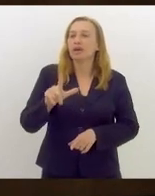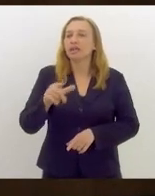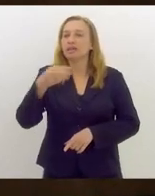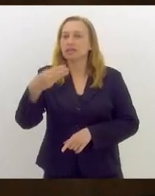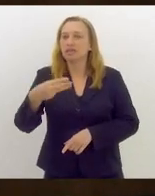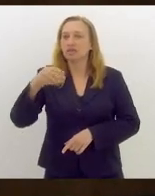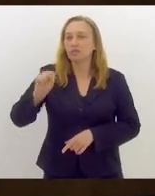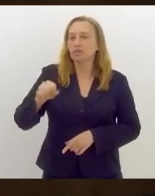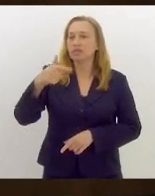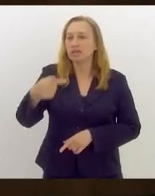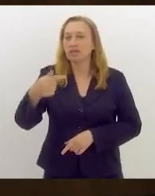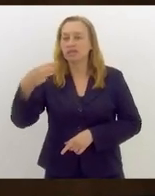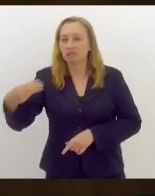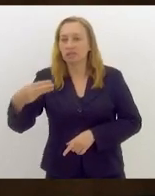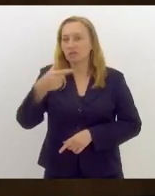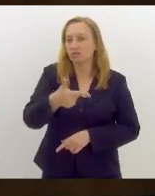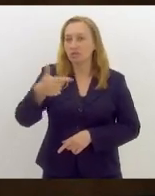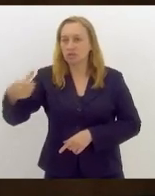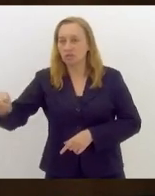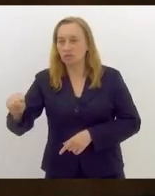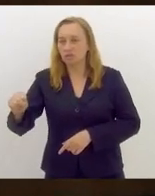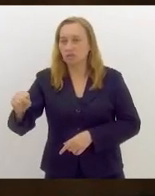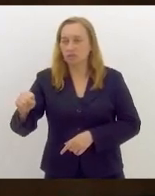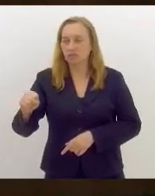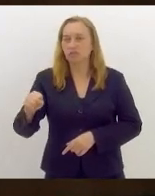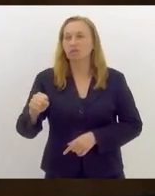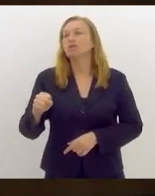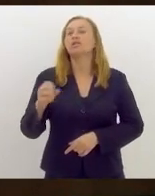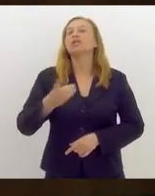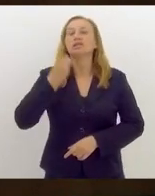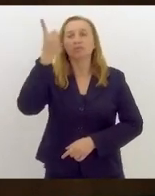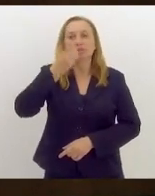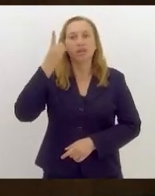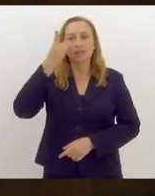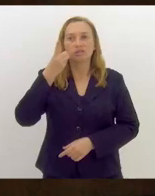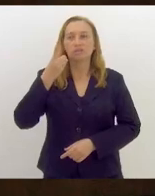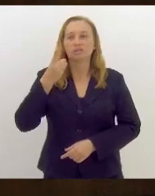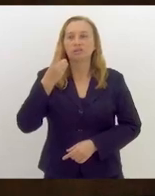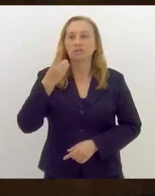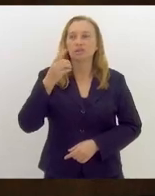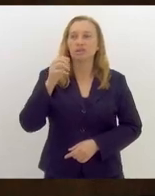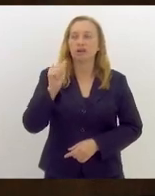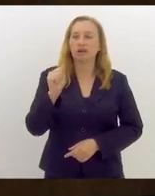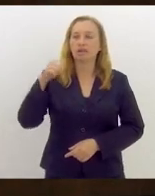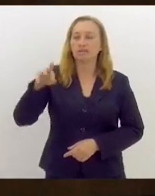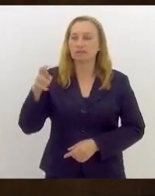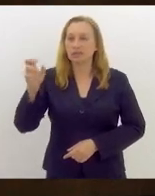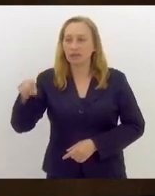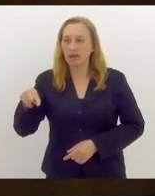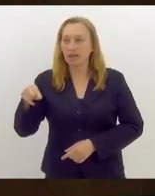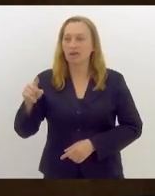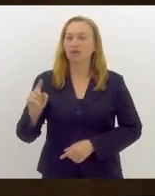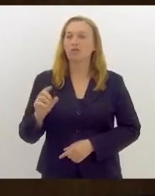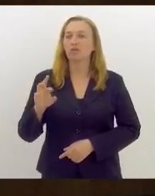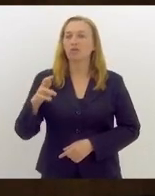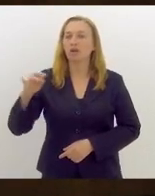3873 de 2018 de autoria do deputado André Correia